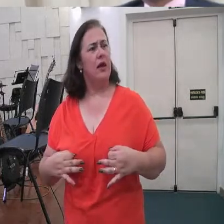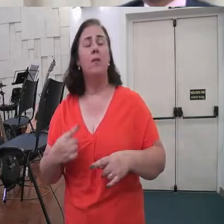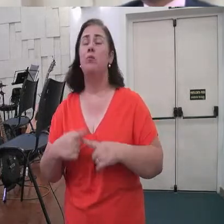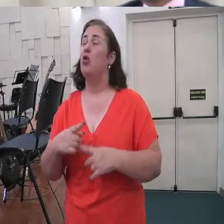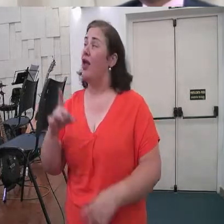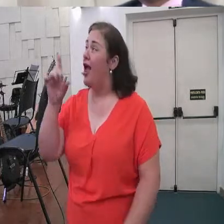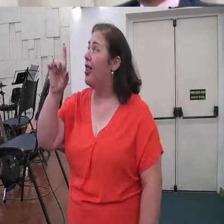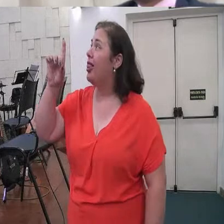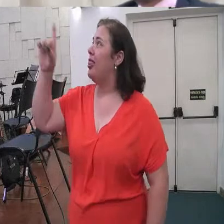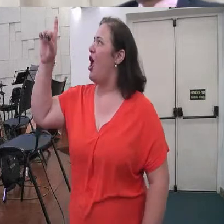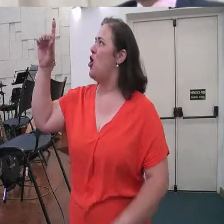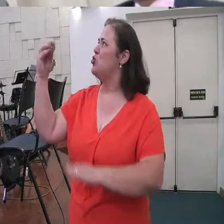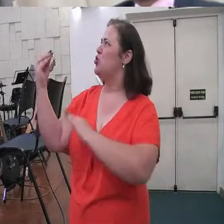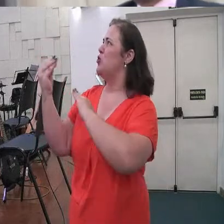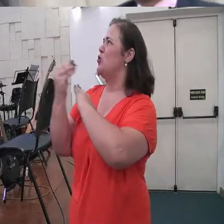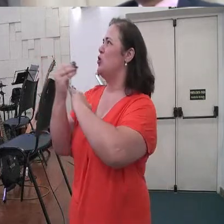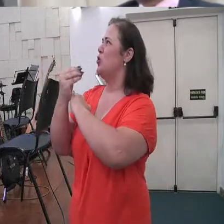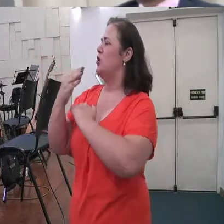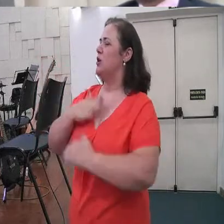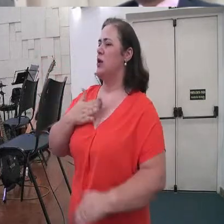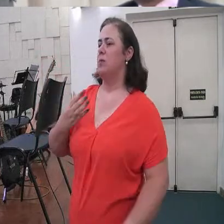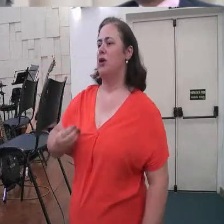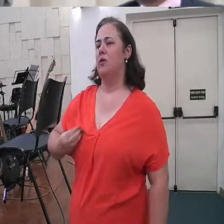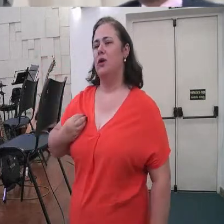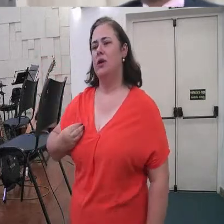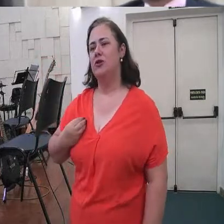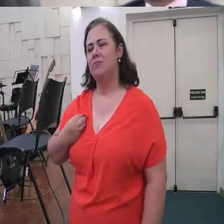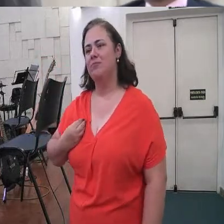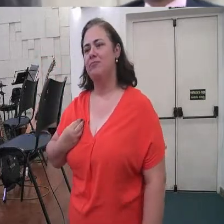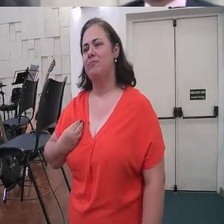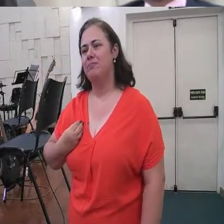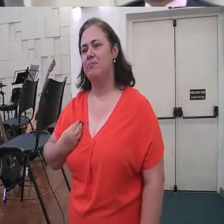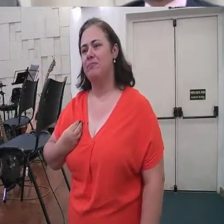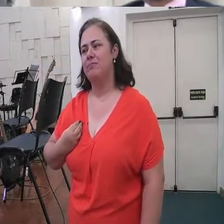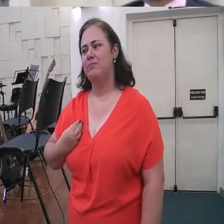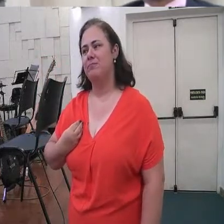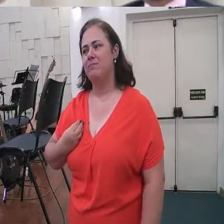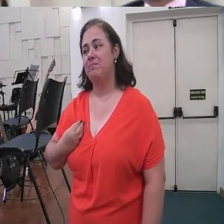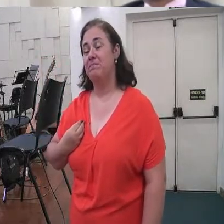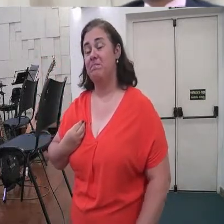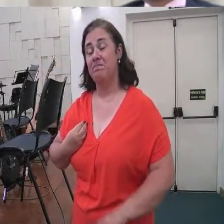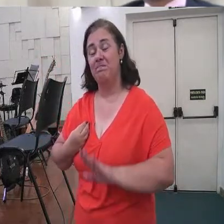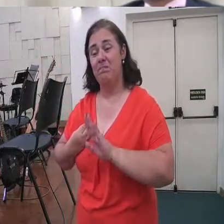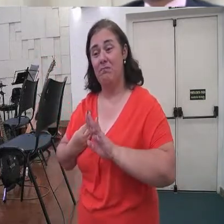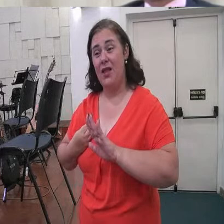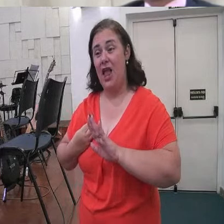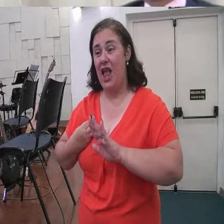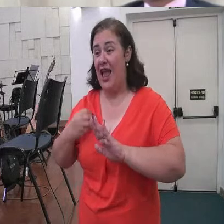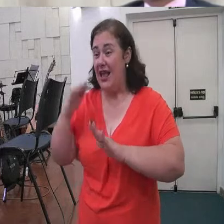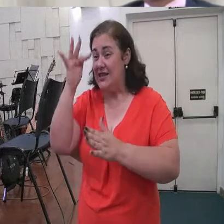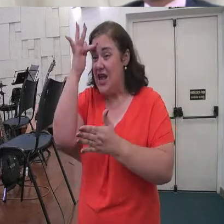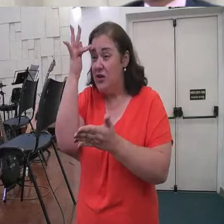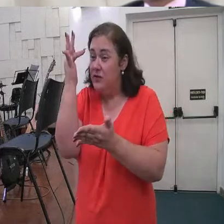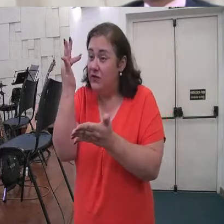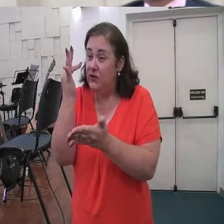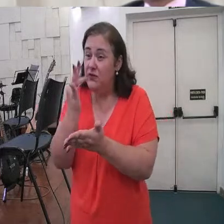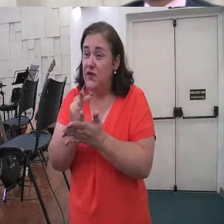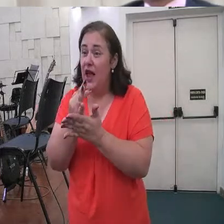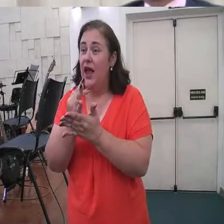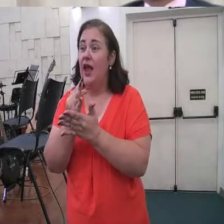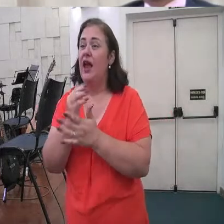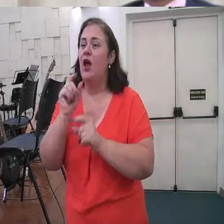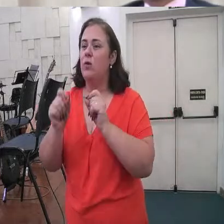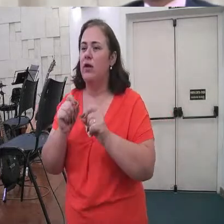que não deixa você se afastar do Senhor por nada. Não te largo,